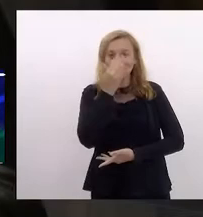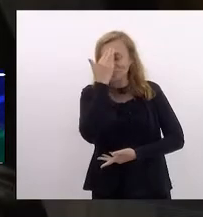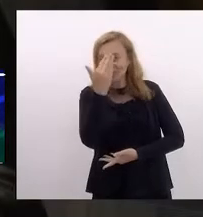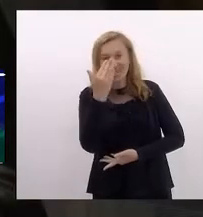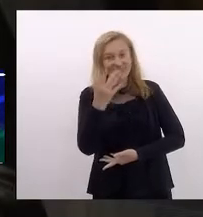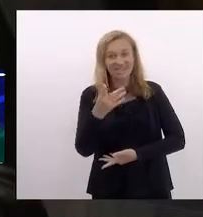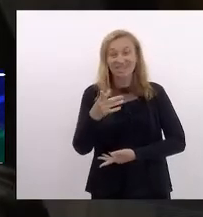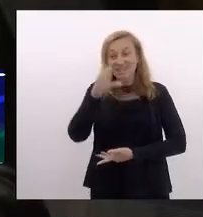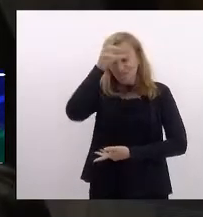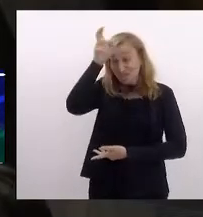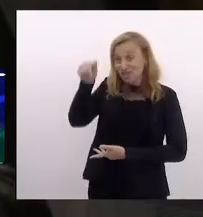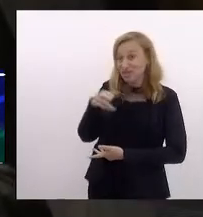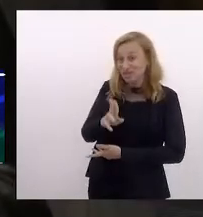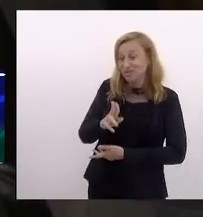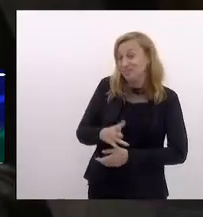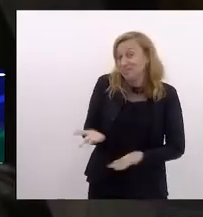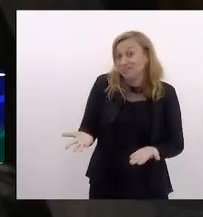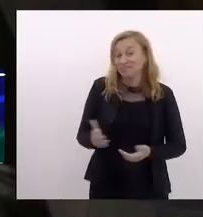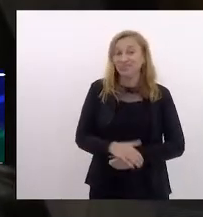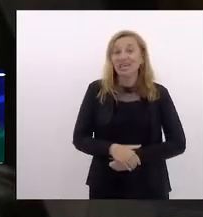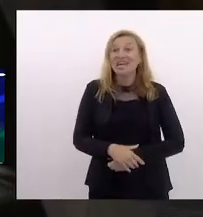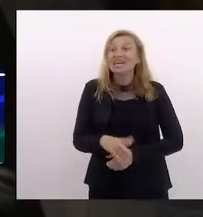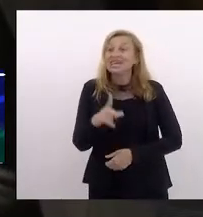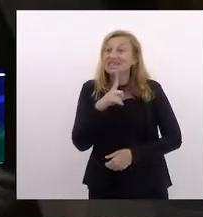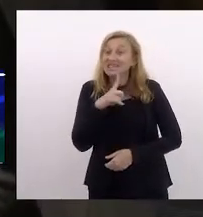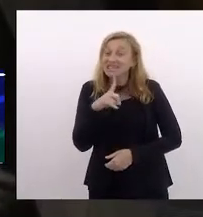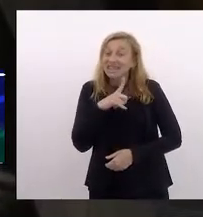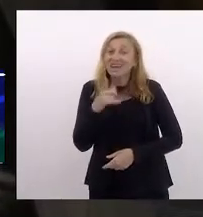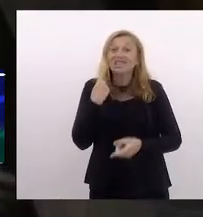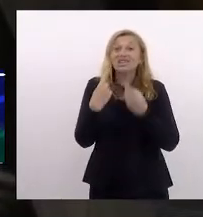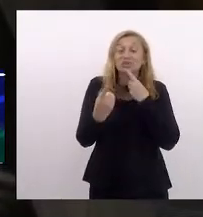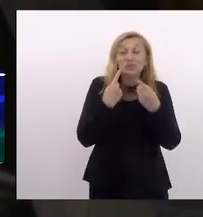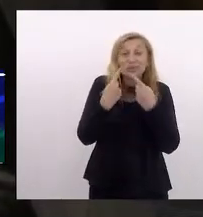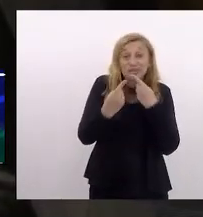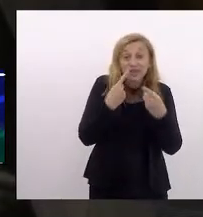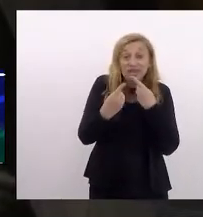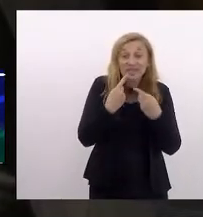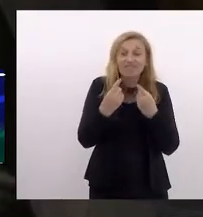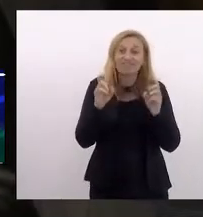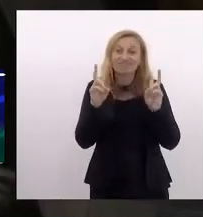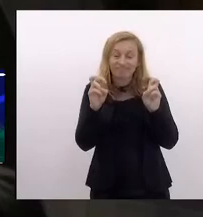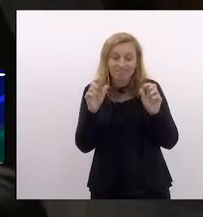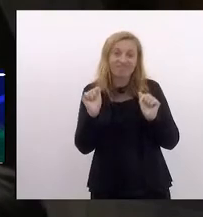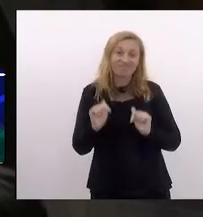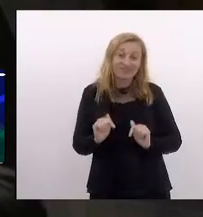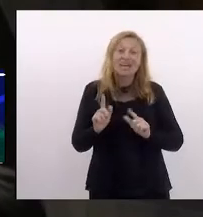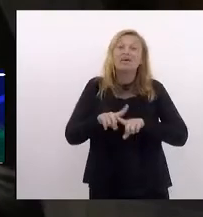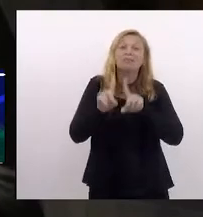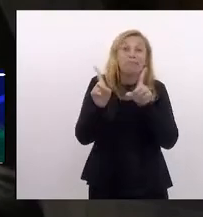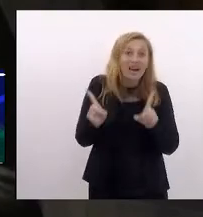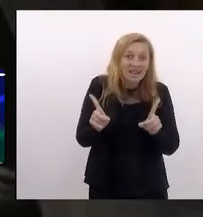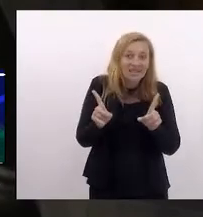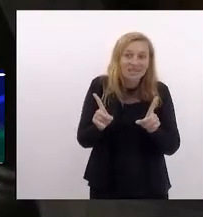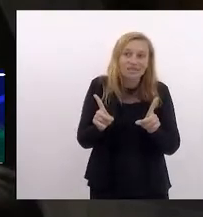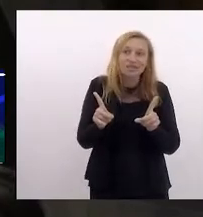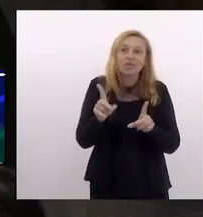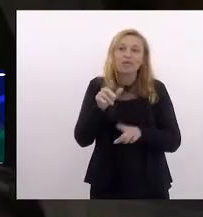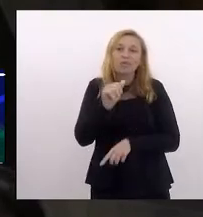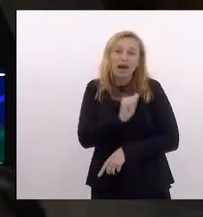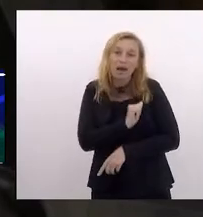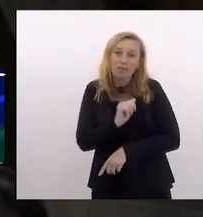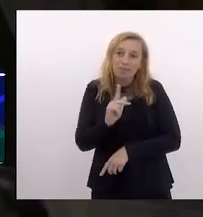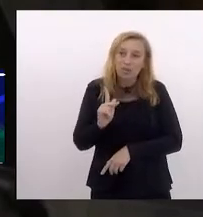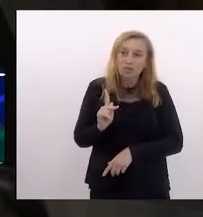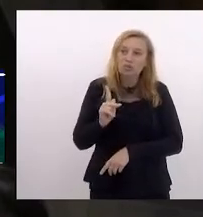obrigado tia Jô é lamentável que a gente tenha que discutir isso aqui mas como apóstolo